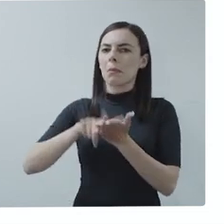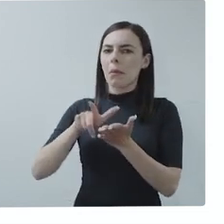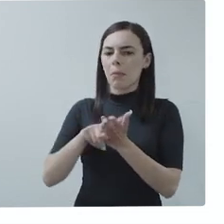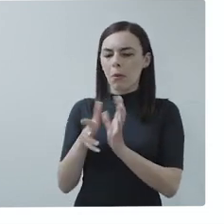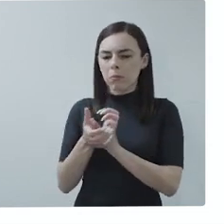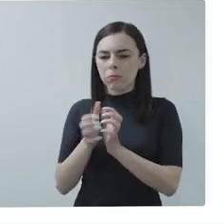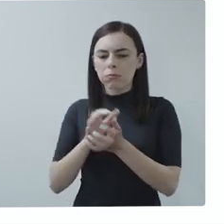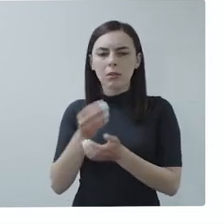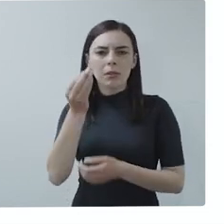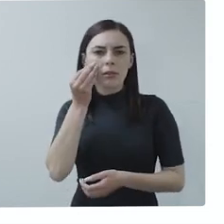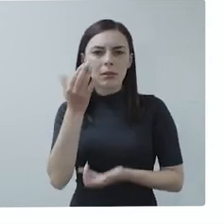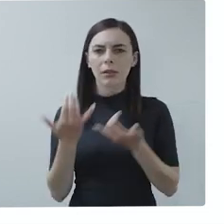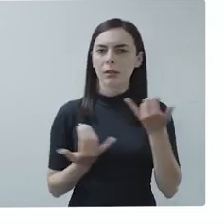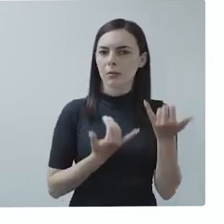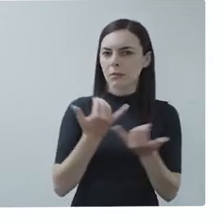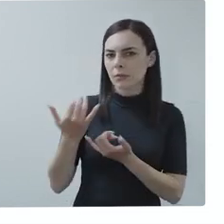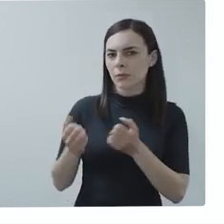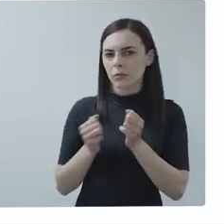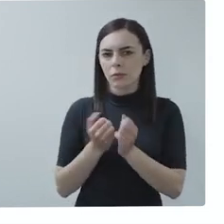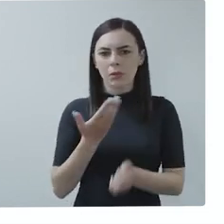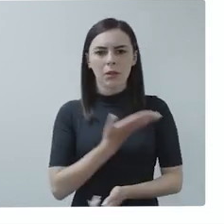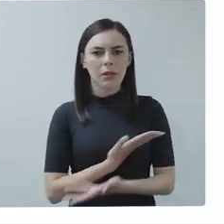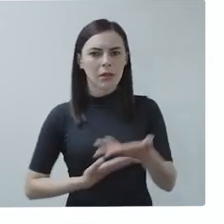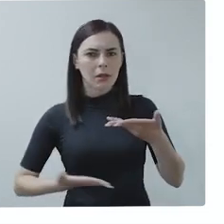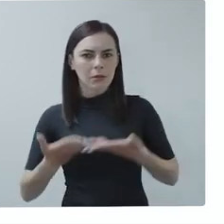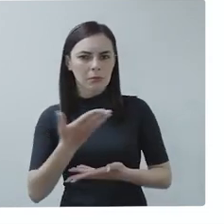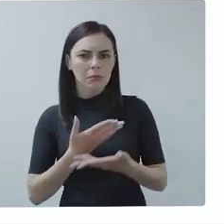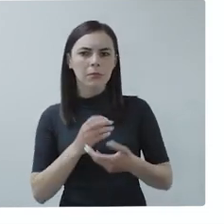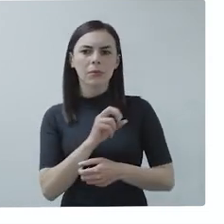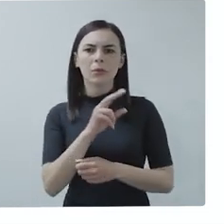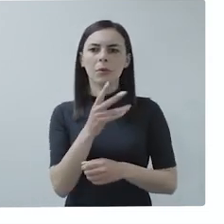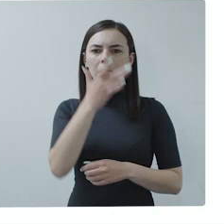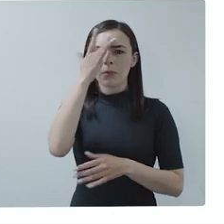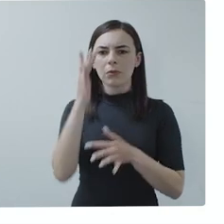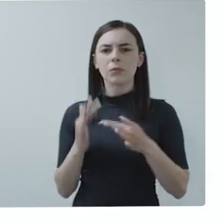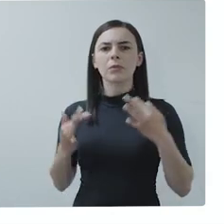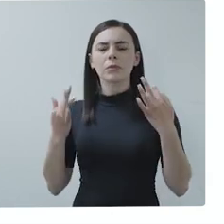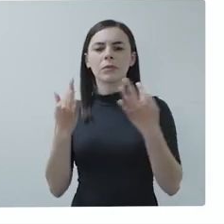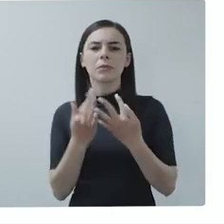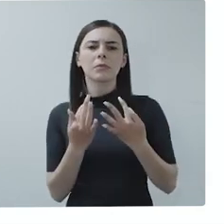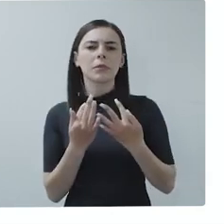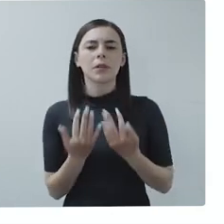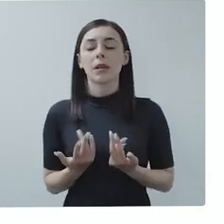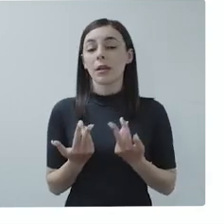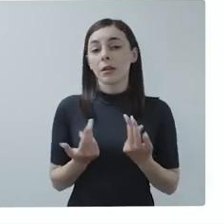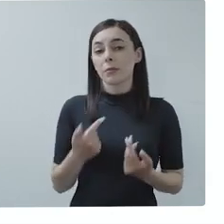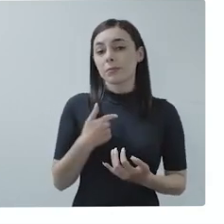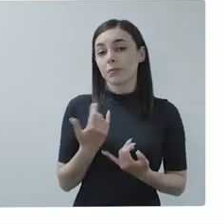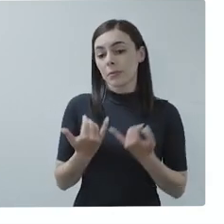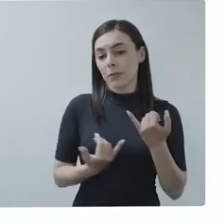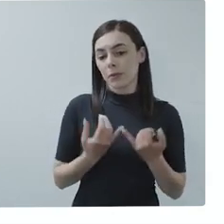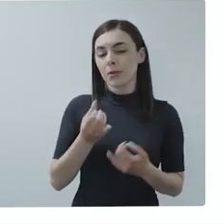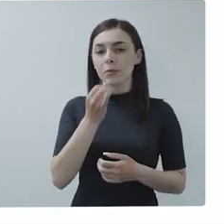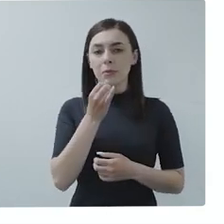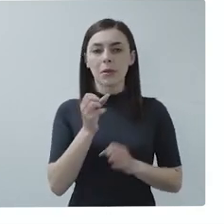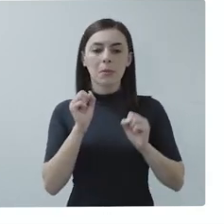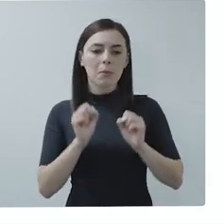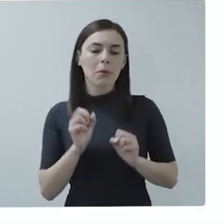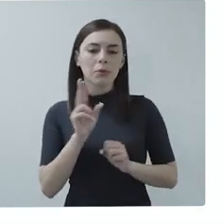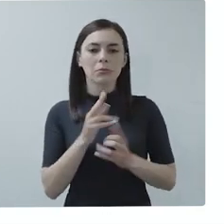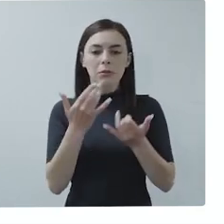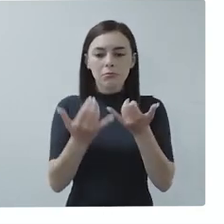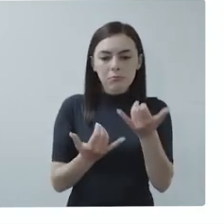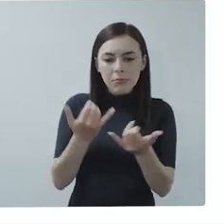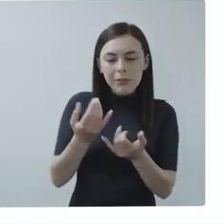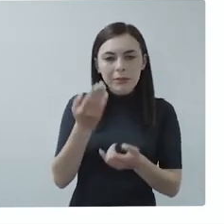tentar brincar com os amigos de vocês ou quem mora na casa de vocês. Como eu brinquei aqui, colocar alguns bichinhos, jogar